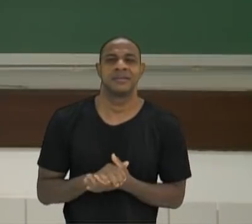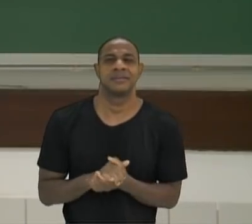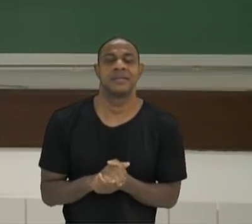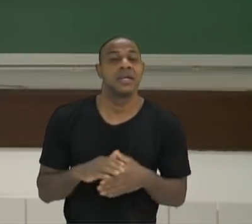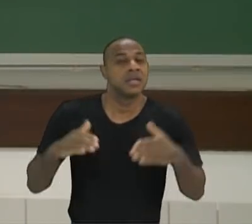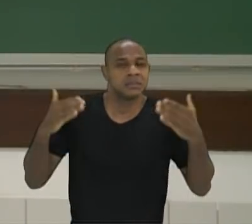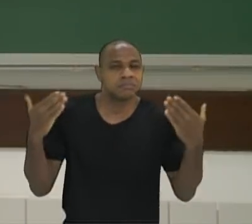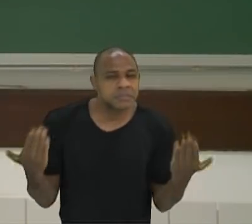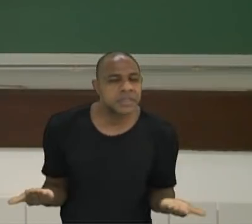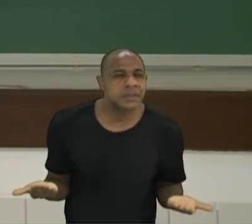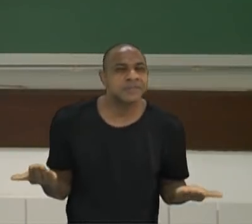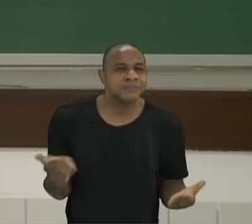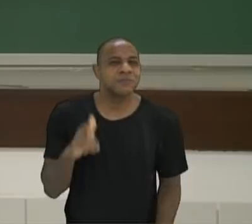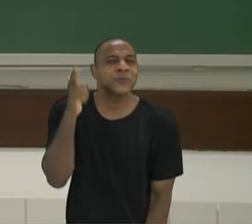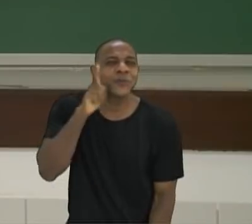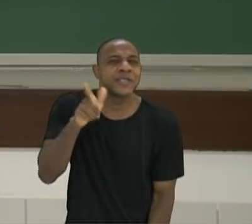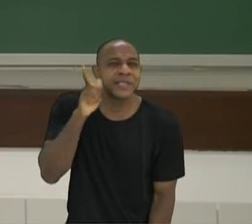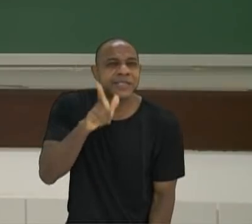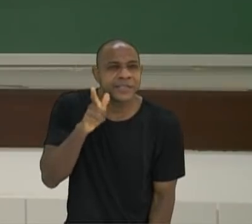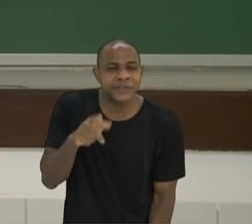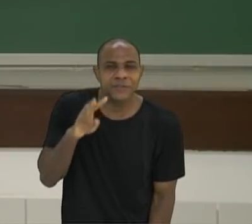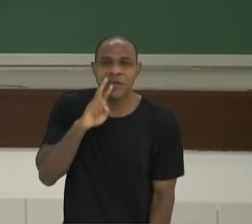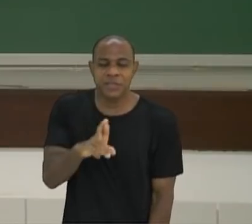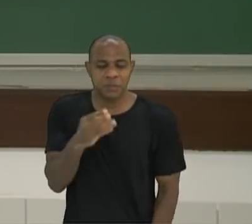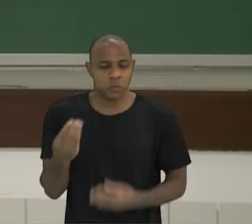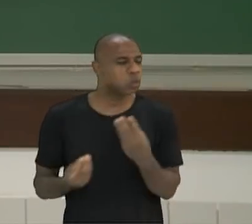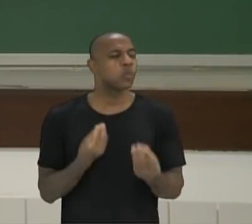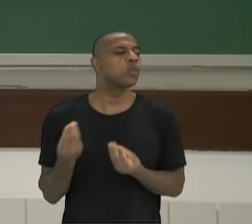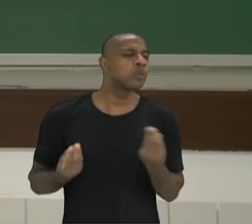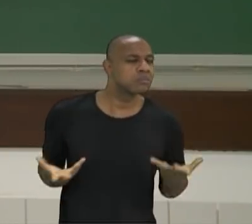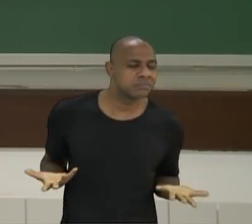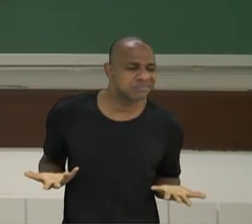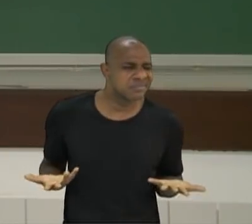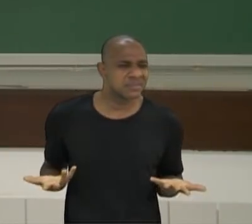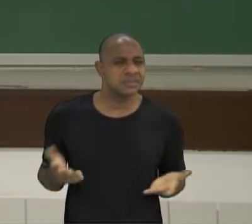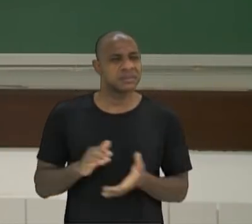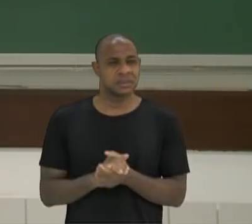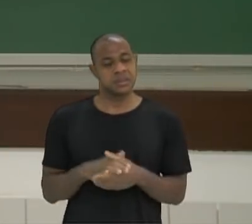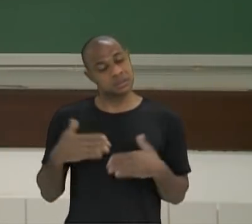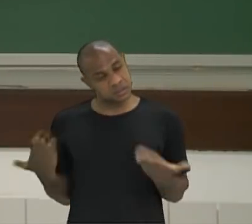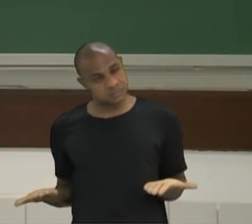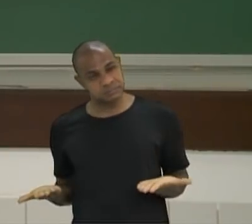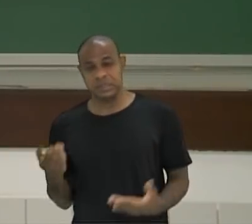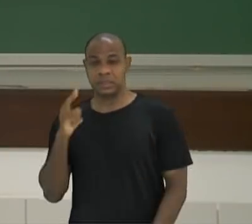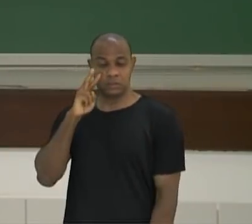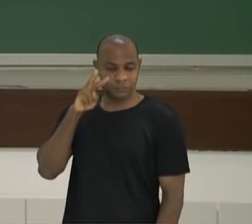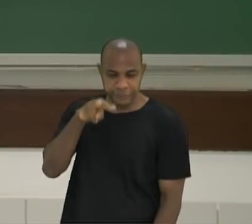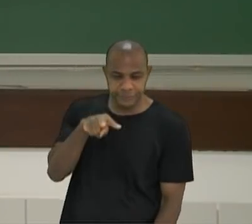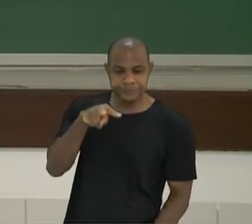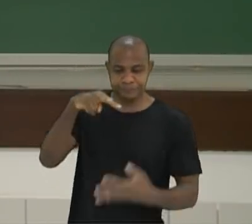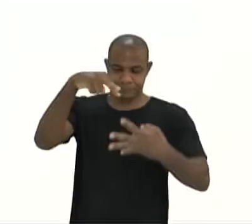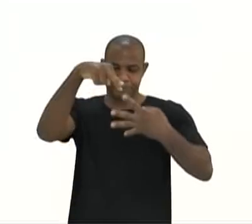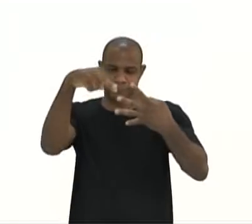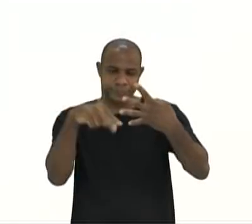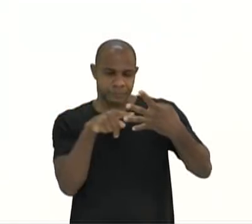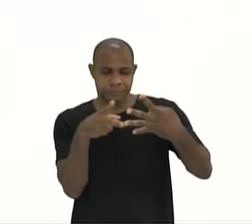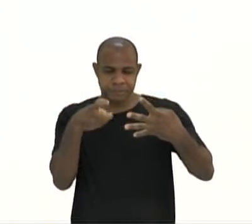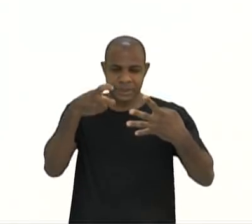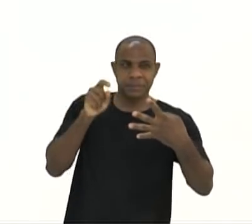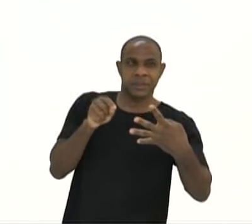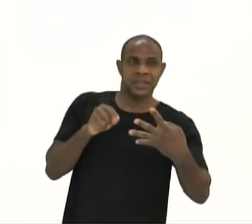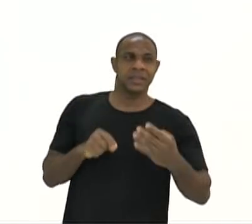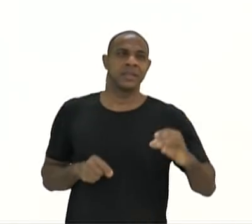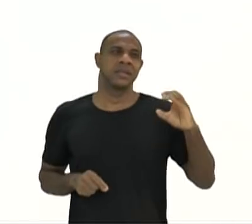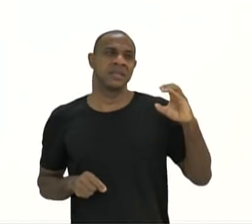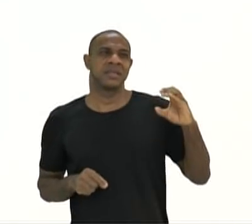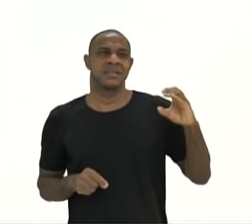E aí, pessoal, conseguiram ver aqui a resposta certa dessa questão? Bom, se nós analisarmos, nós vamos perceber que a letra C